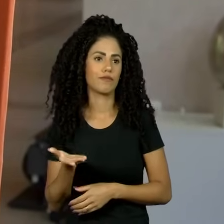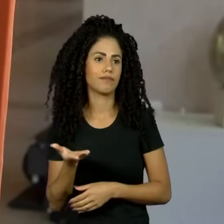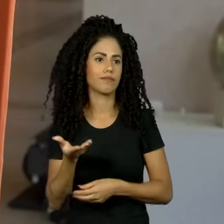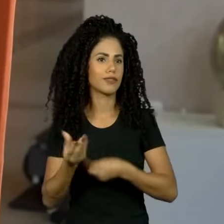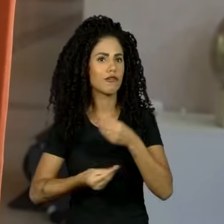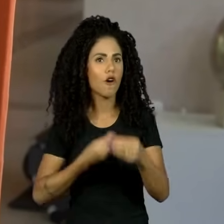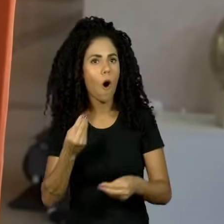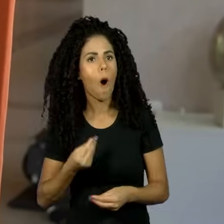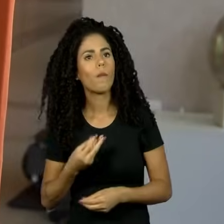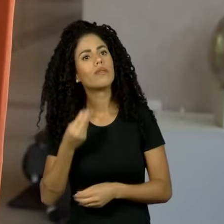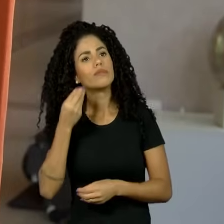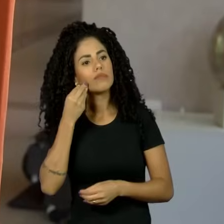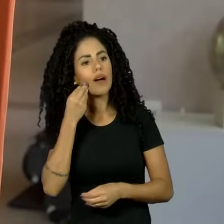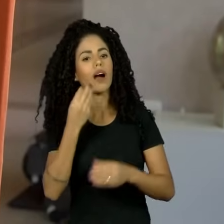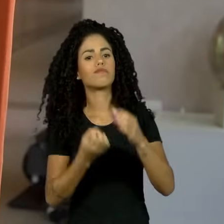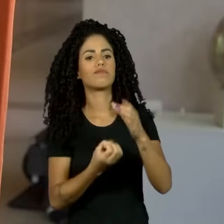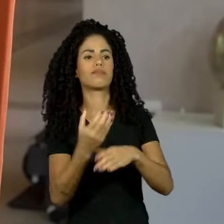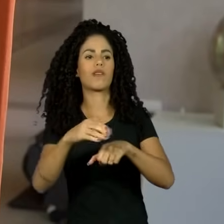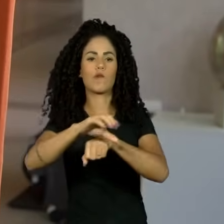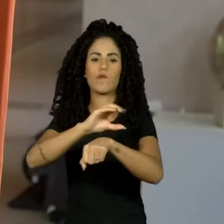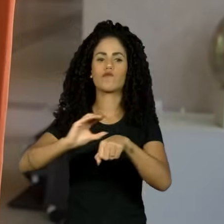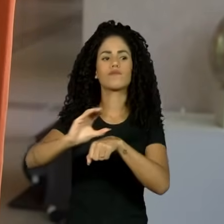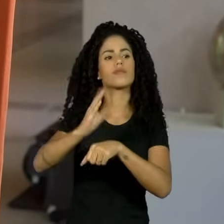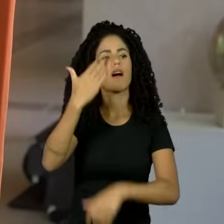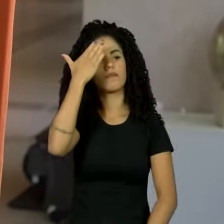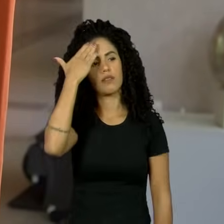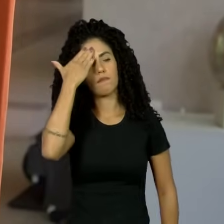Mudando com a Constituição na mão,